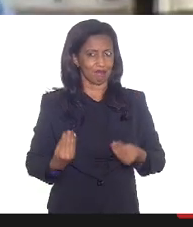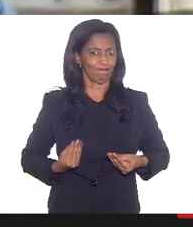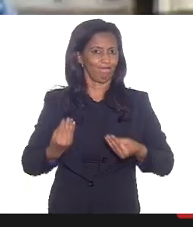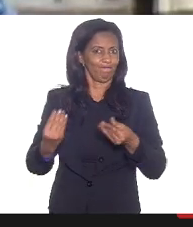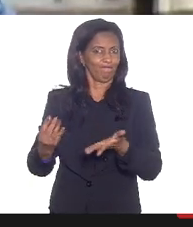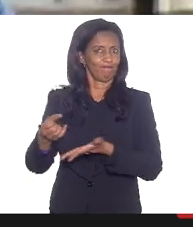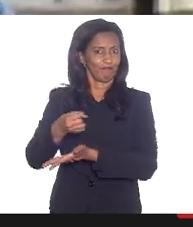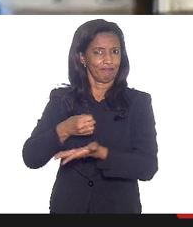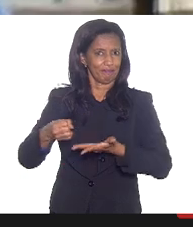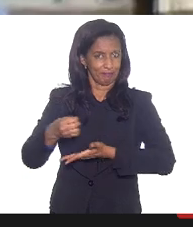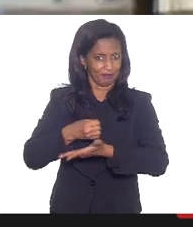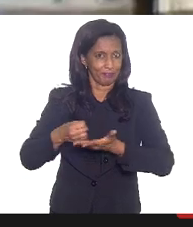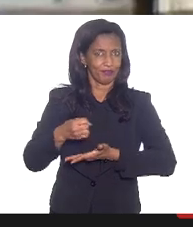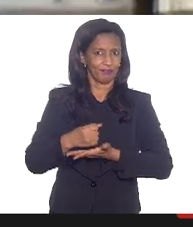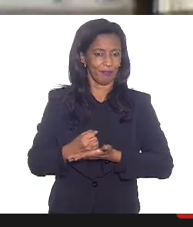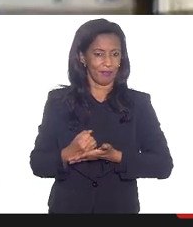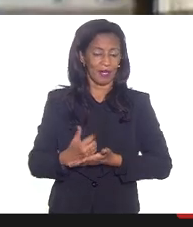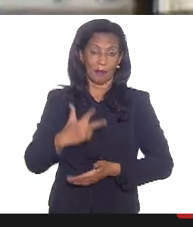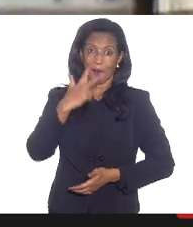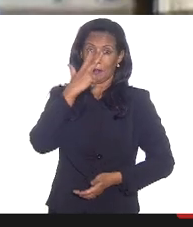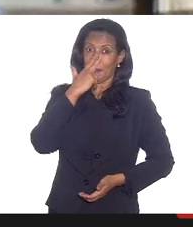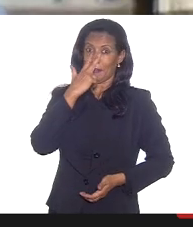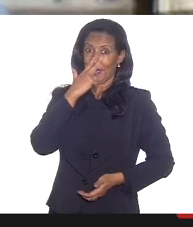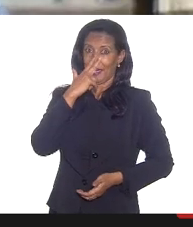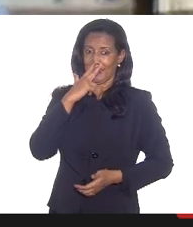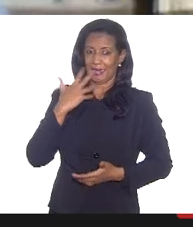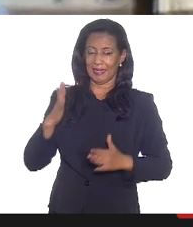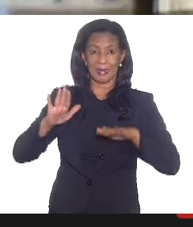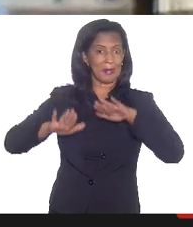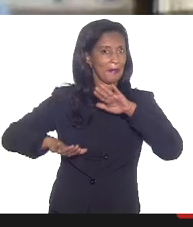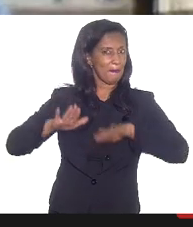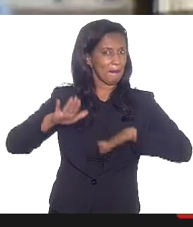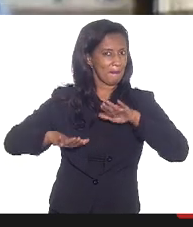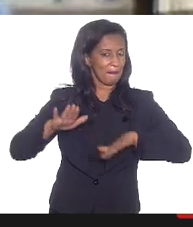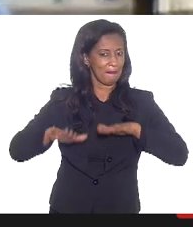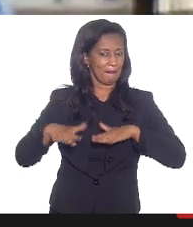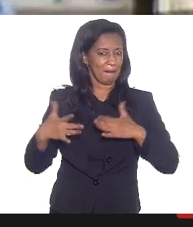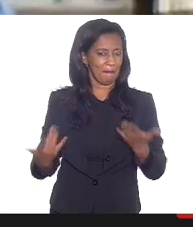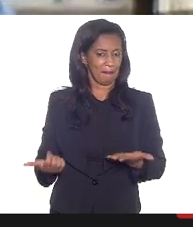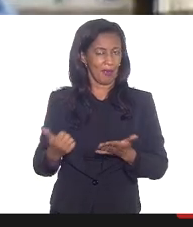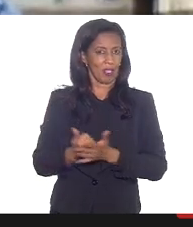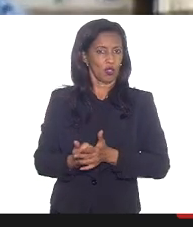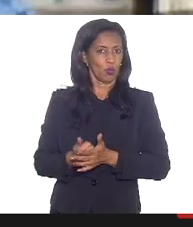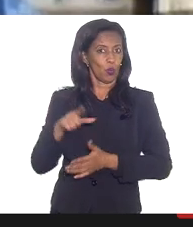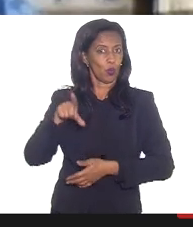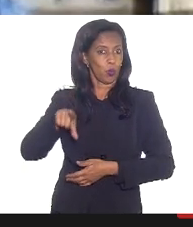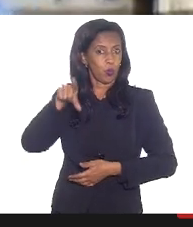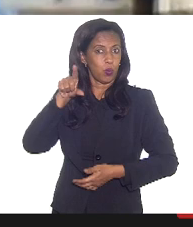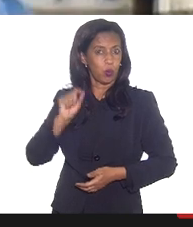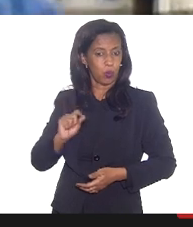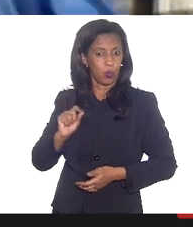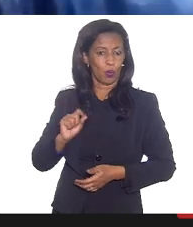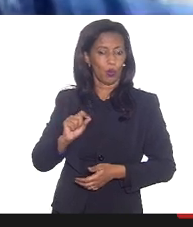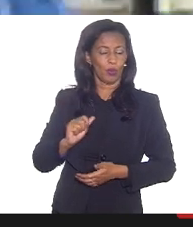da base comum, me parece que mesmo com a alternativa